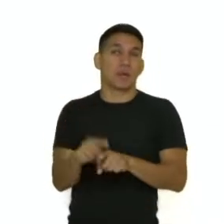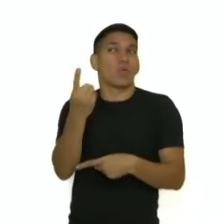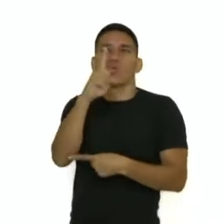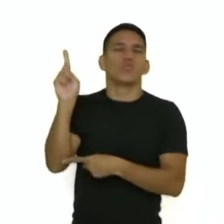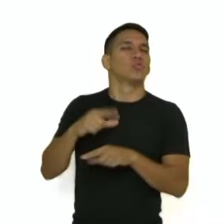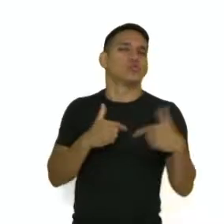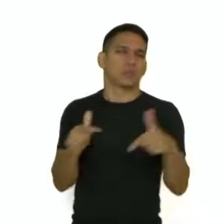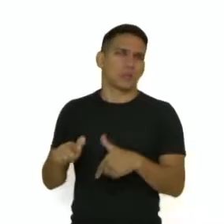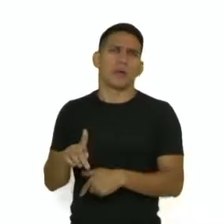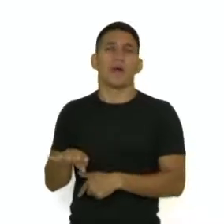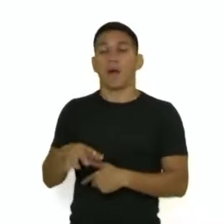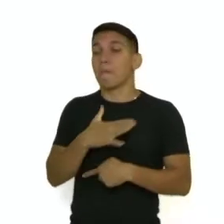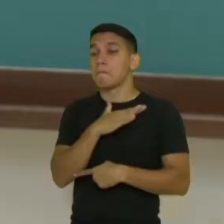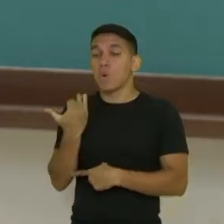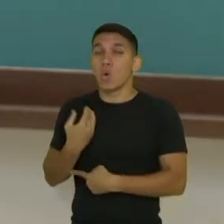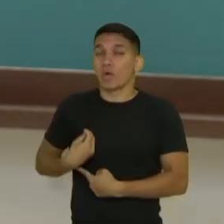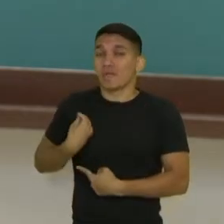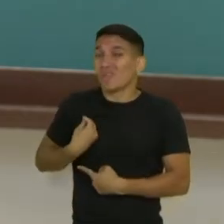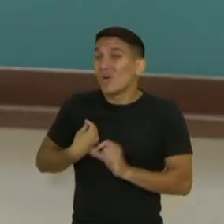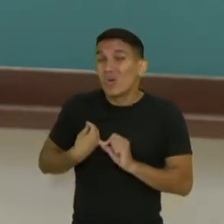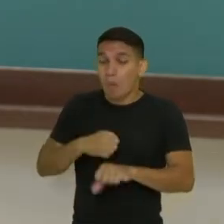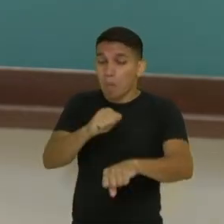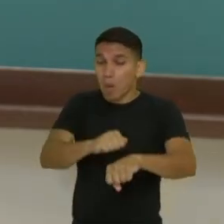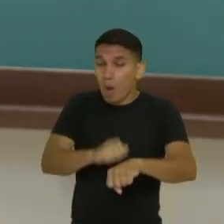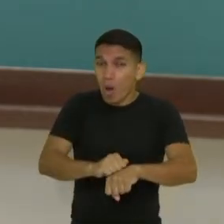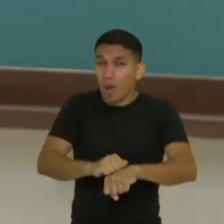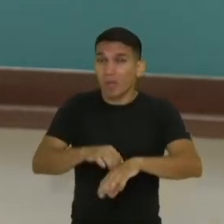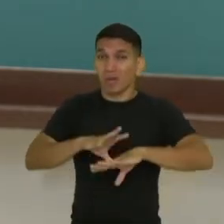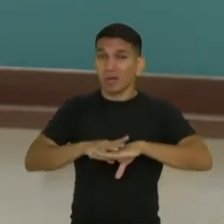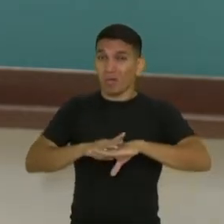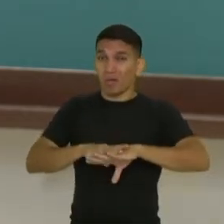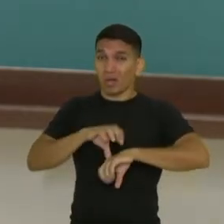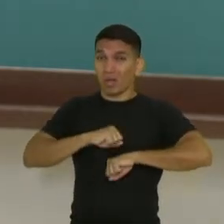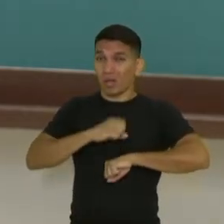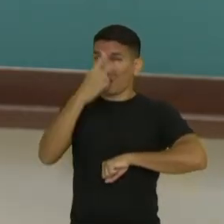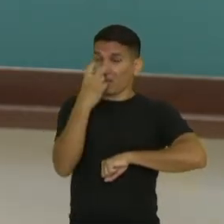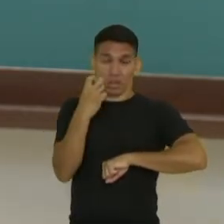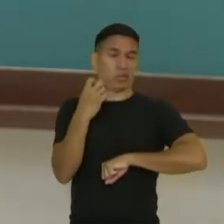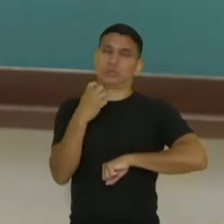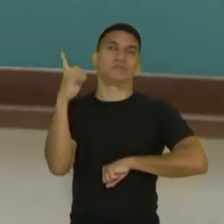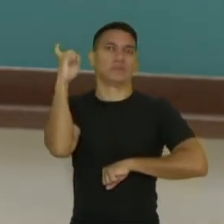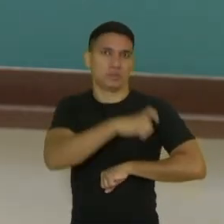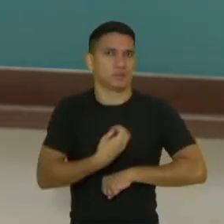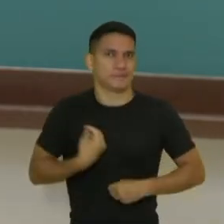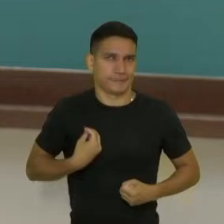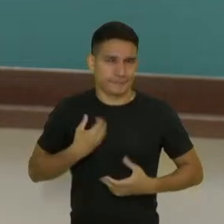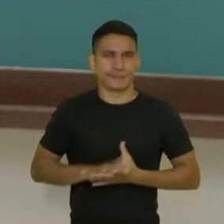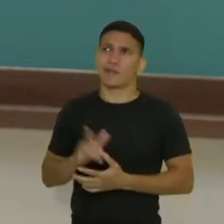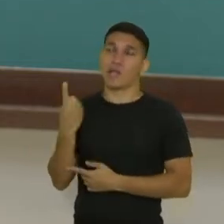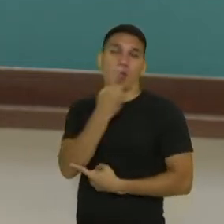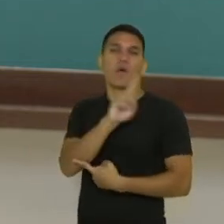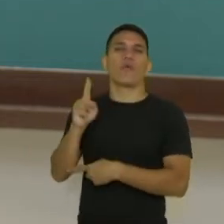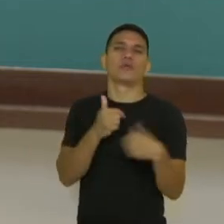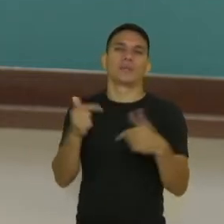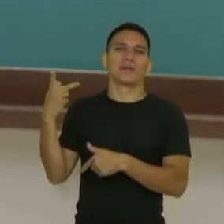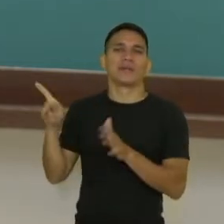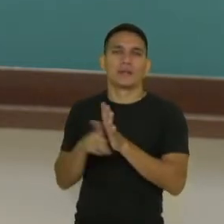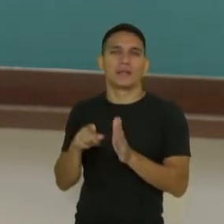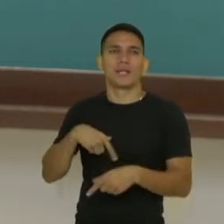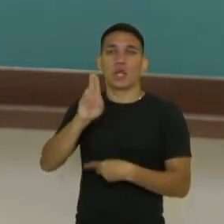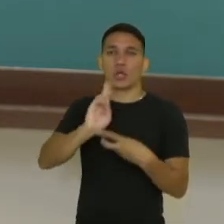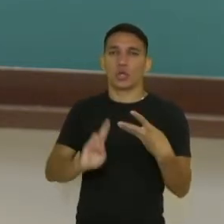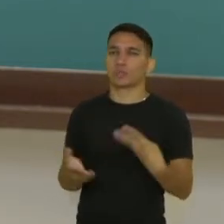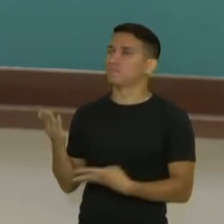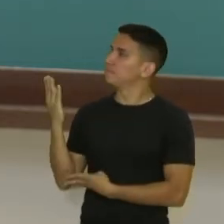morreu pobre, na miséria, doente, cego, foi difícil a vida dele. Esses foram os últimos trabalhos. Nós temos Abacuque,